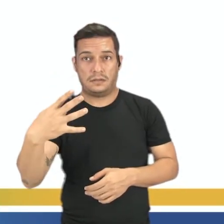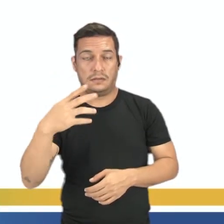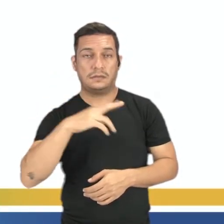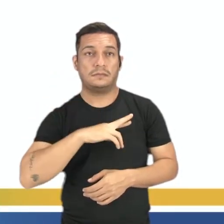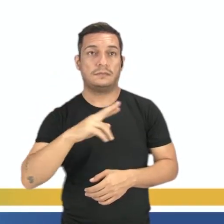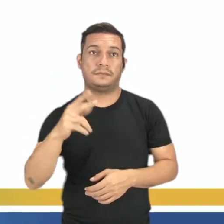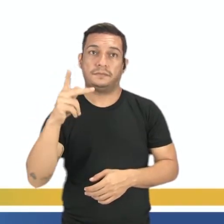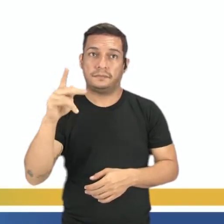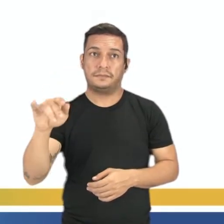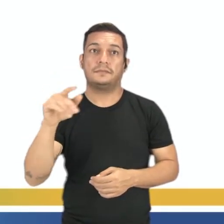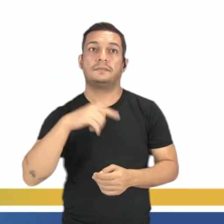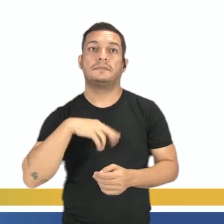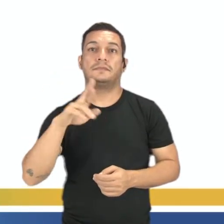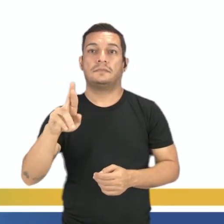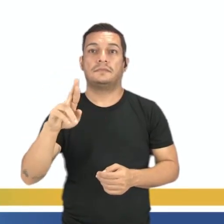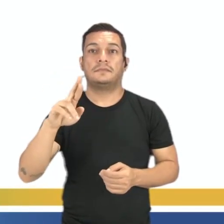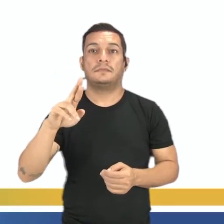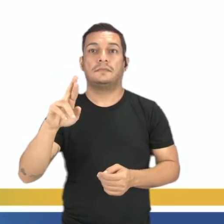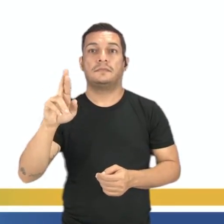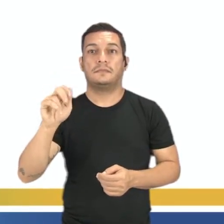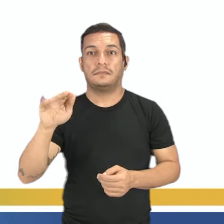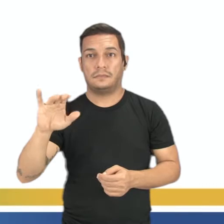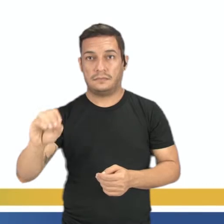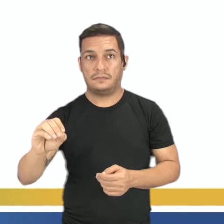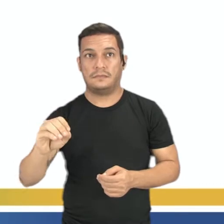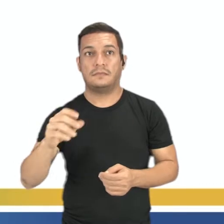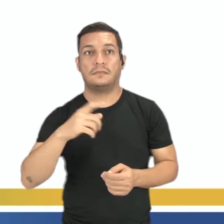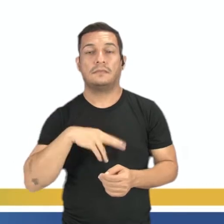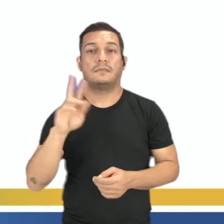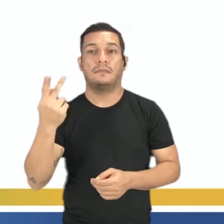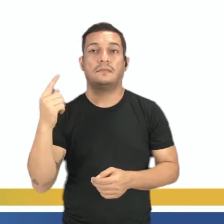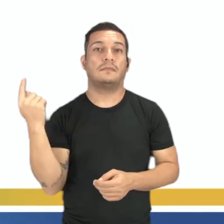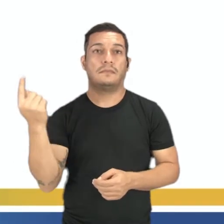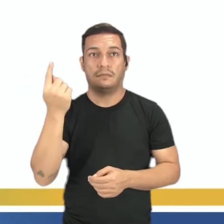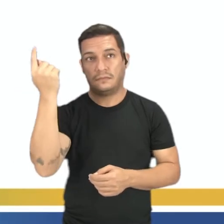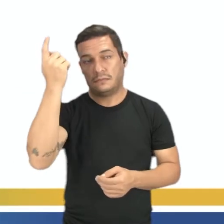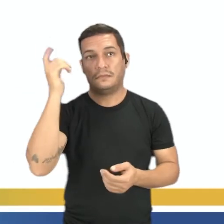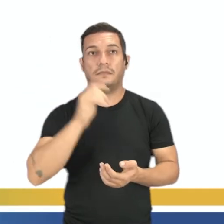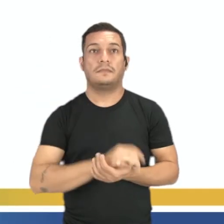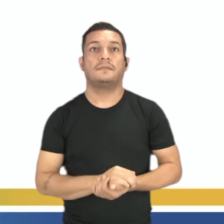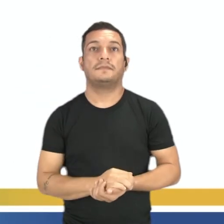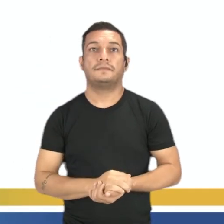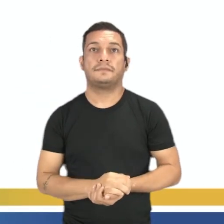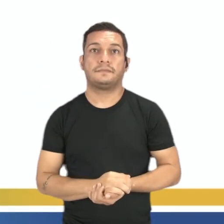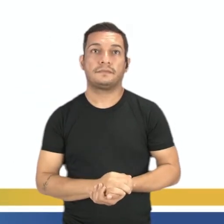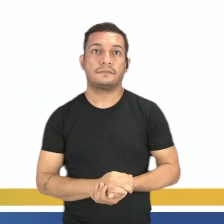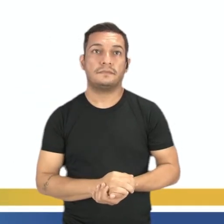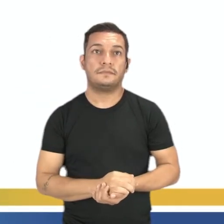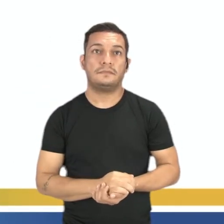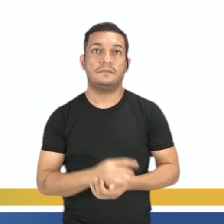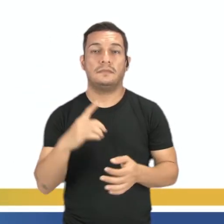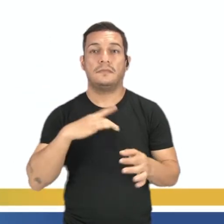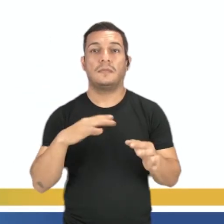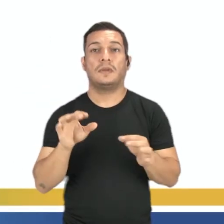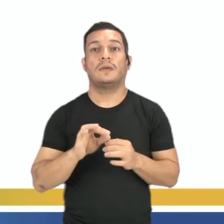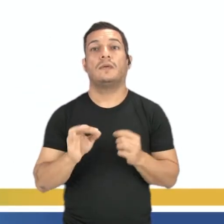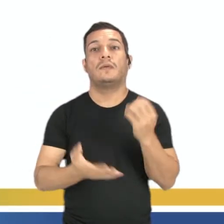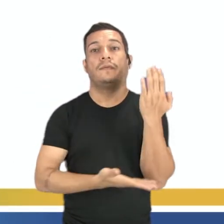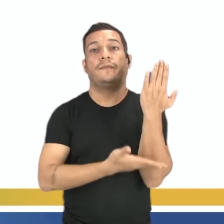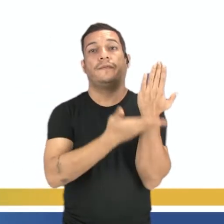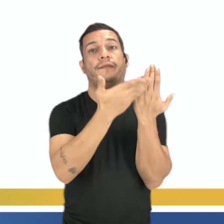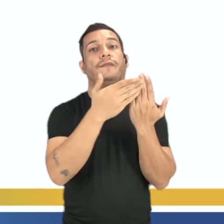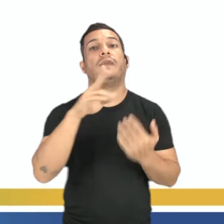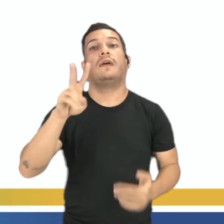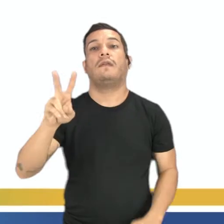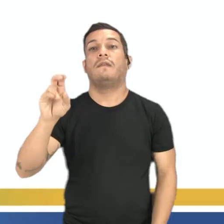π, e o R representa o meu raio, e o H a altura. Temos também, agora que